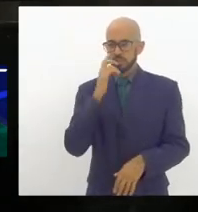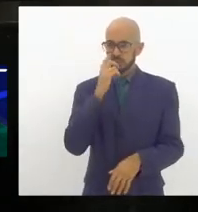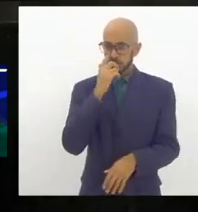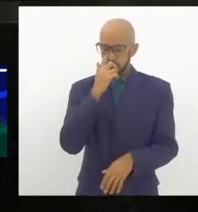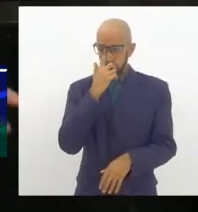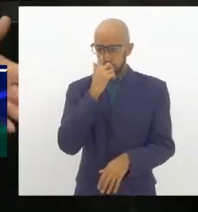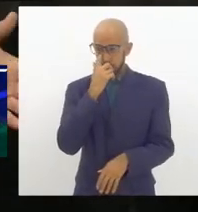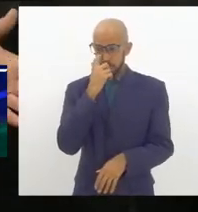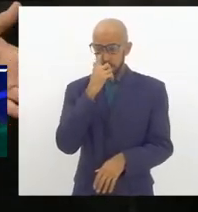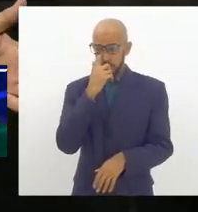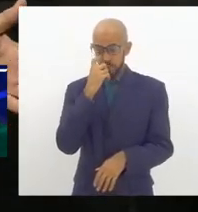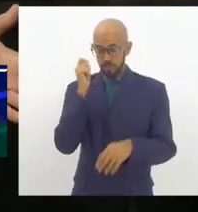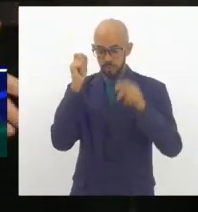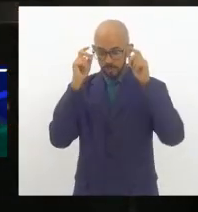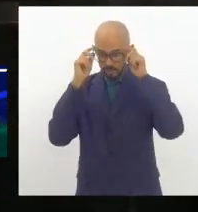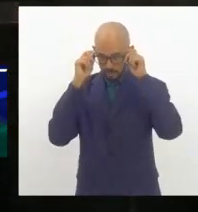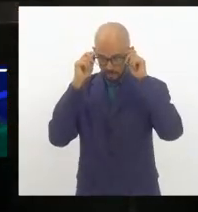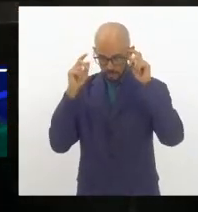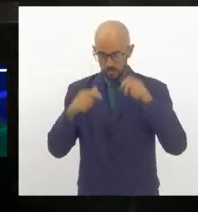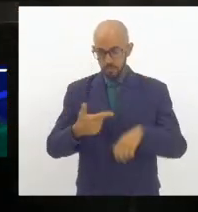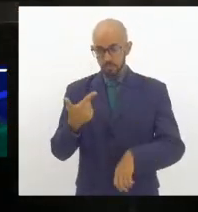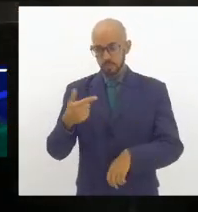decapouco 28.000